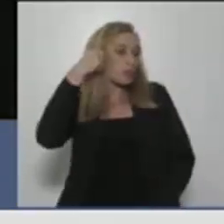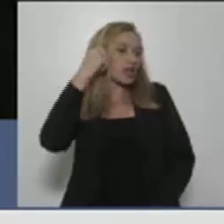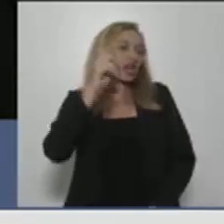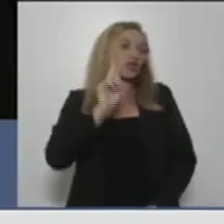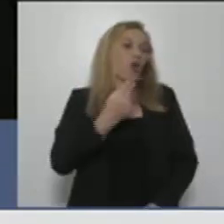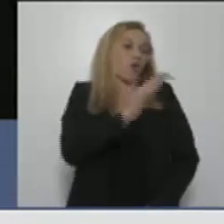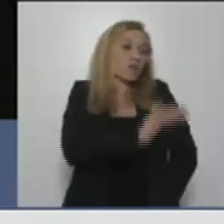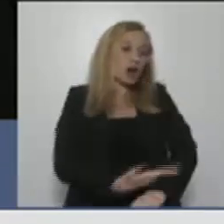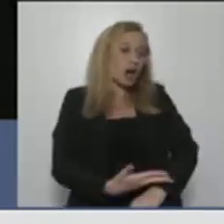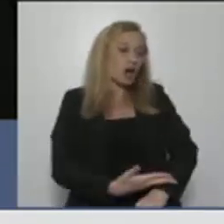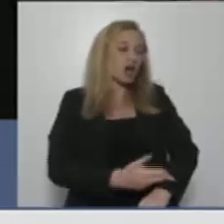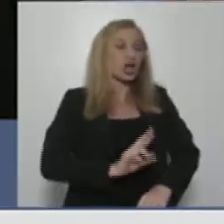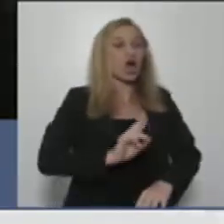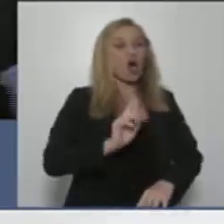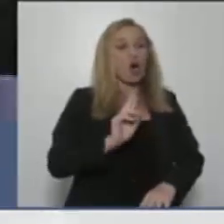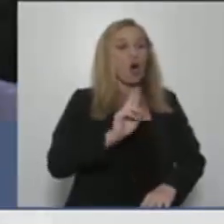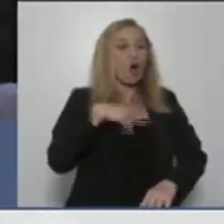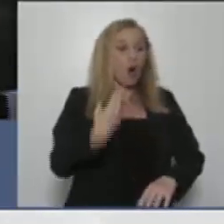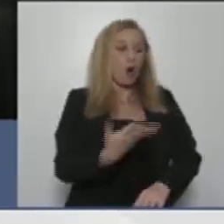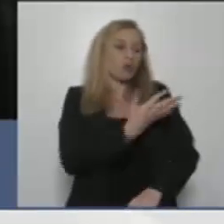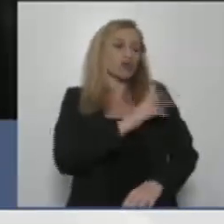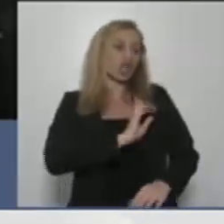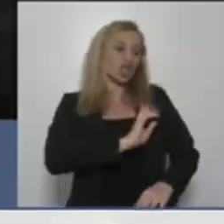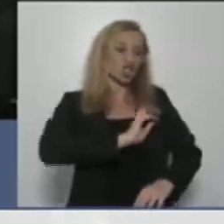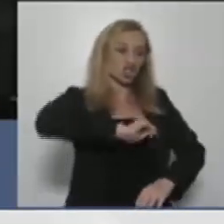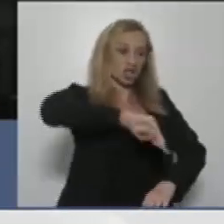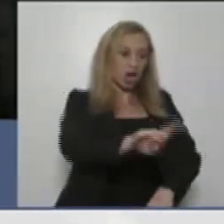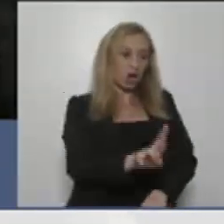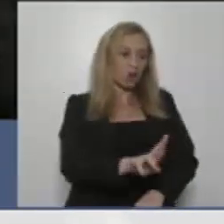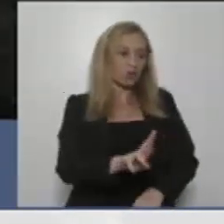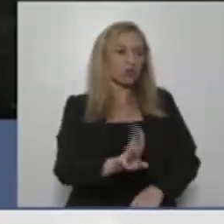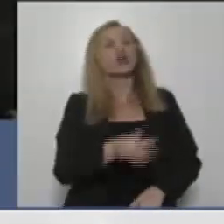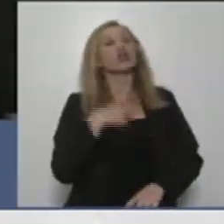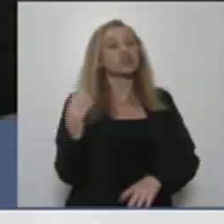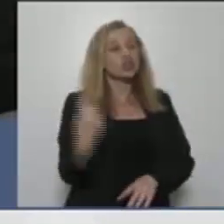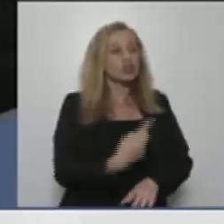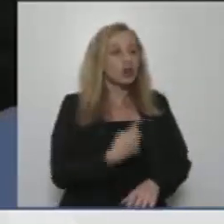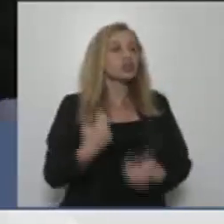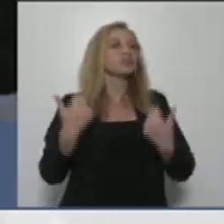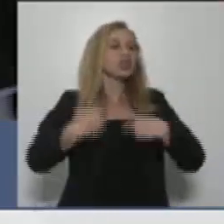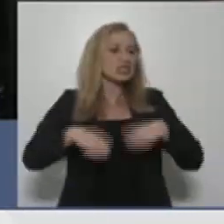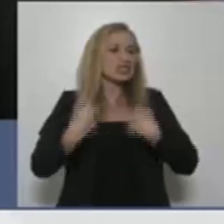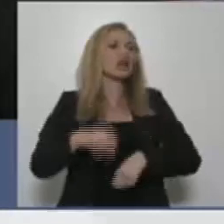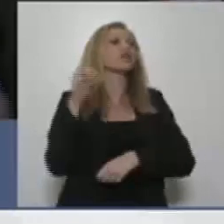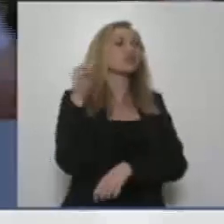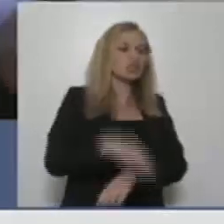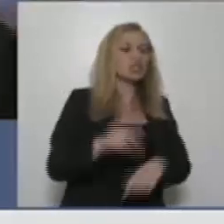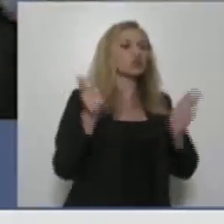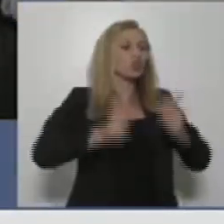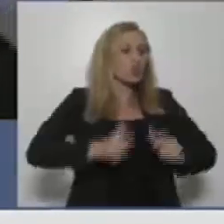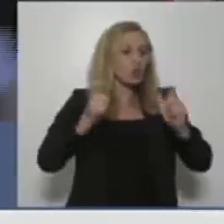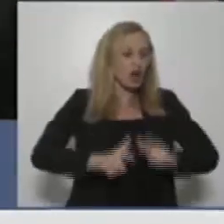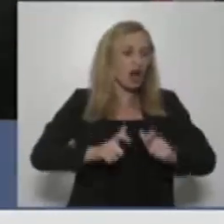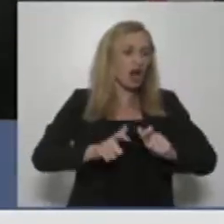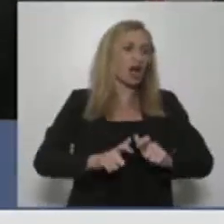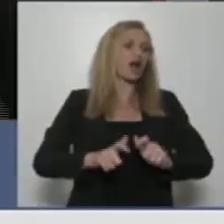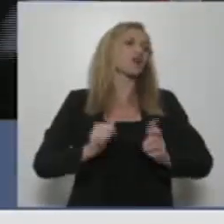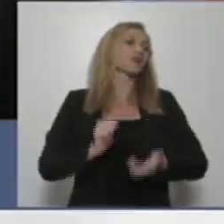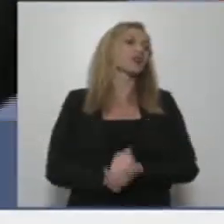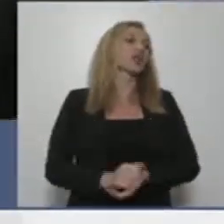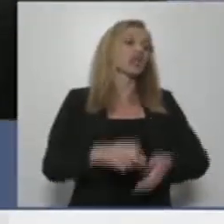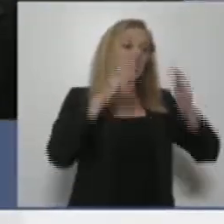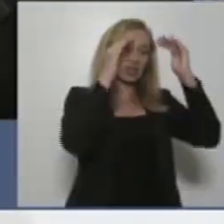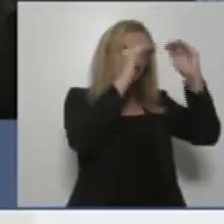nós somos dignas. Então eu queria te parabenizar sim. Precisamos desse espaço, precisamos ser respeitadas